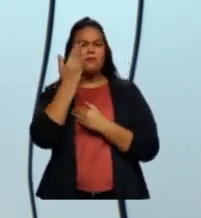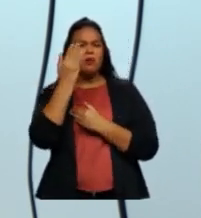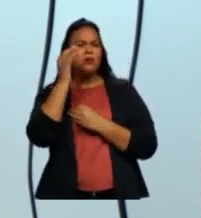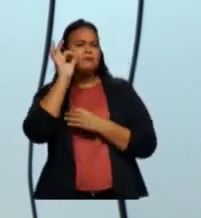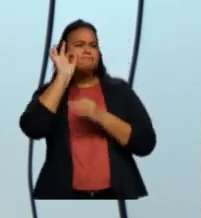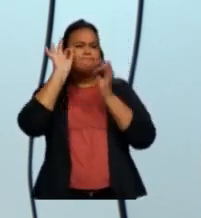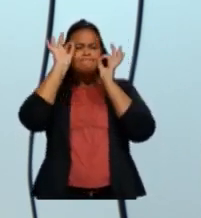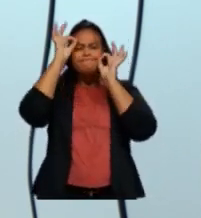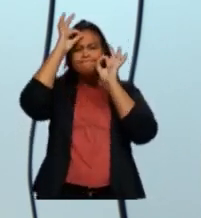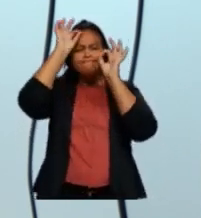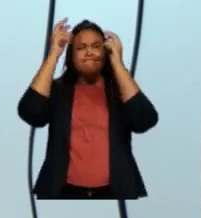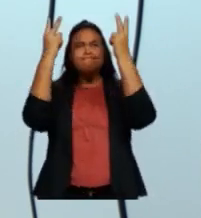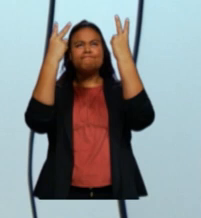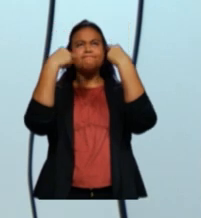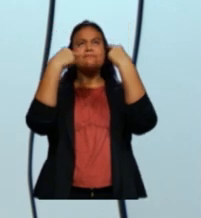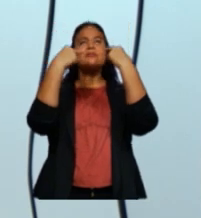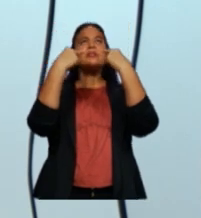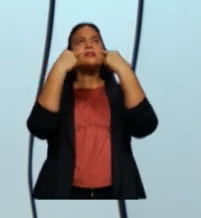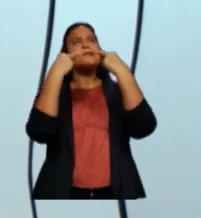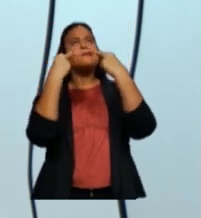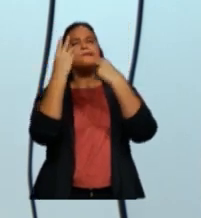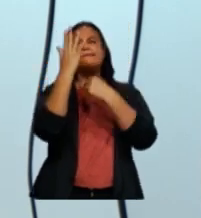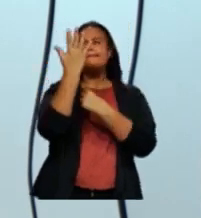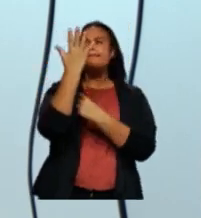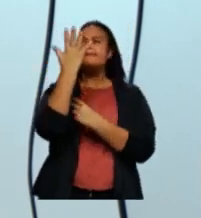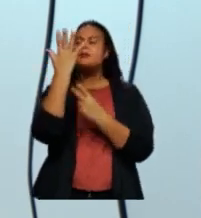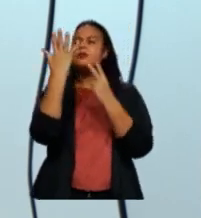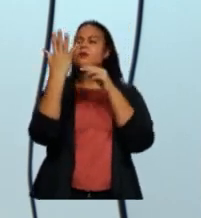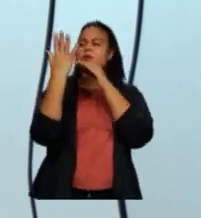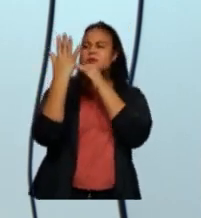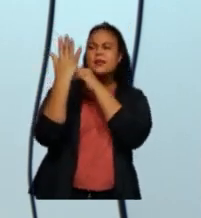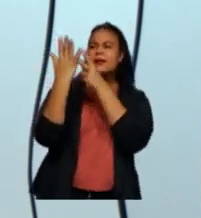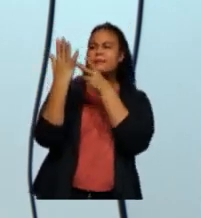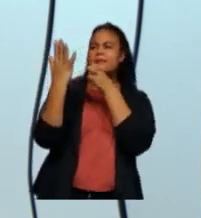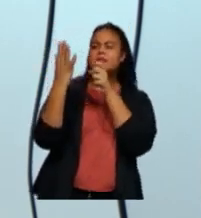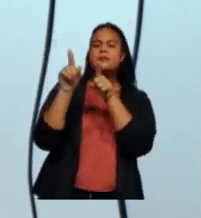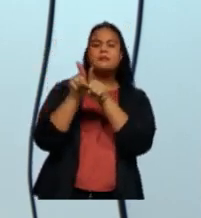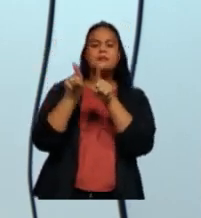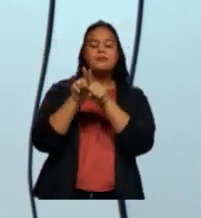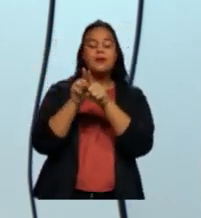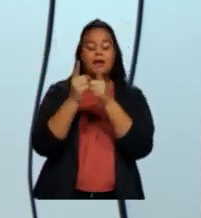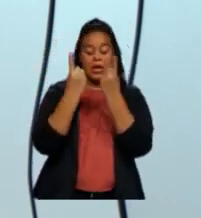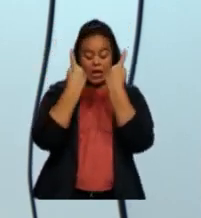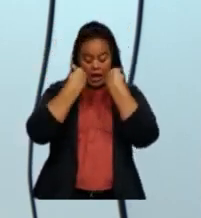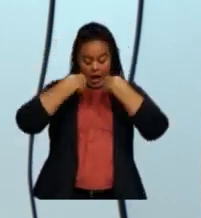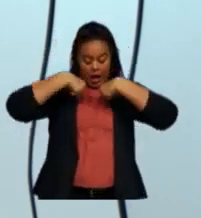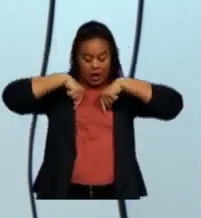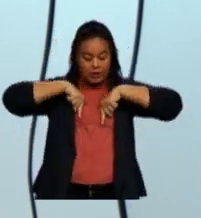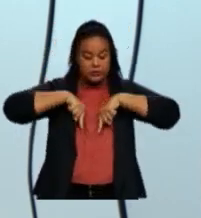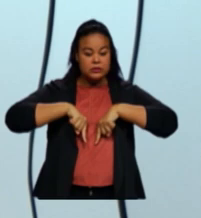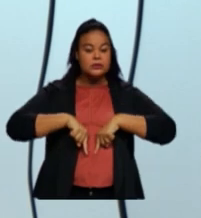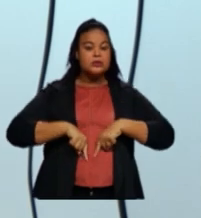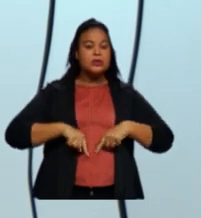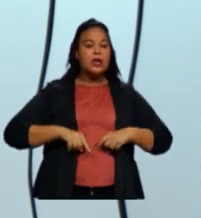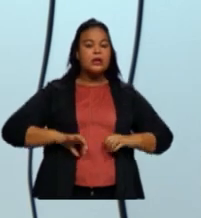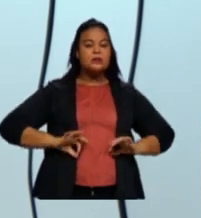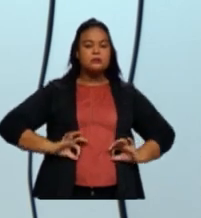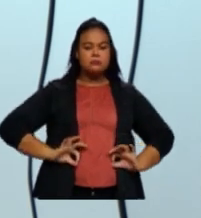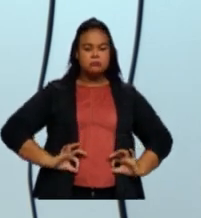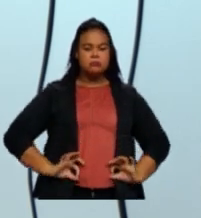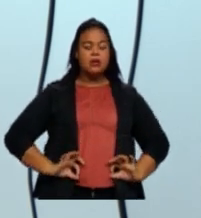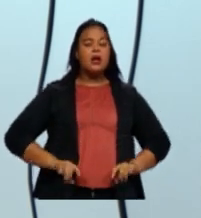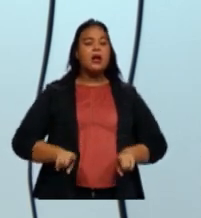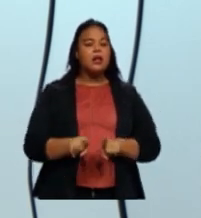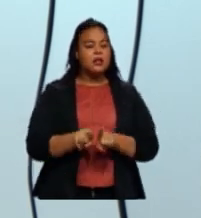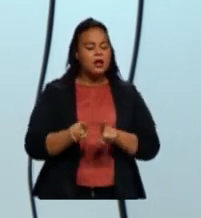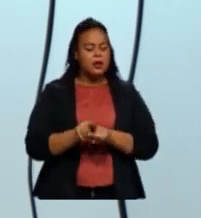existem modificações também nos seus órgãos internos, se preparando para uma reprodução, se preparando